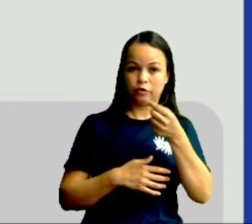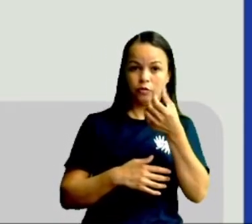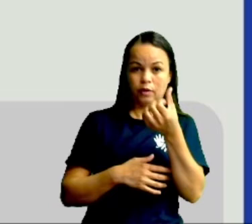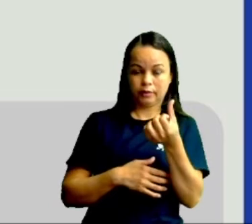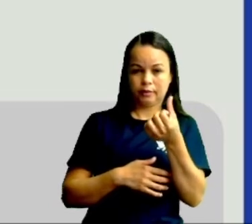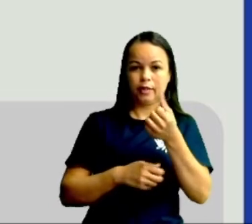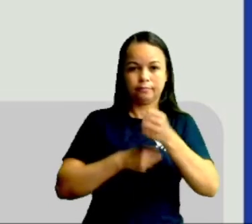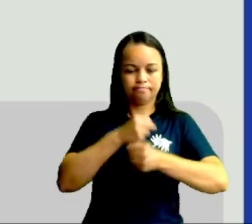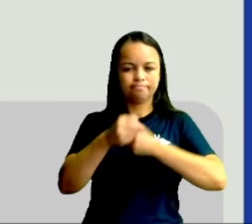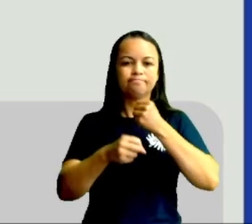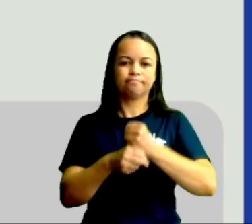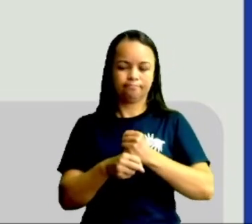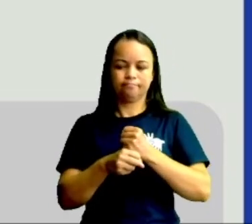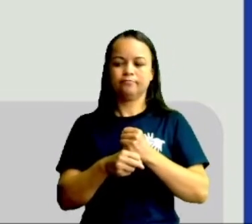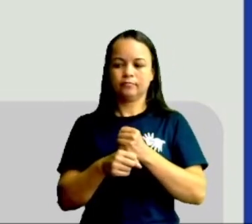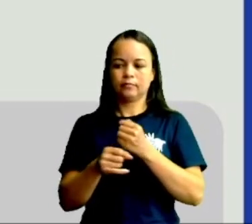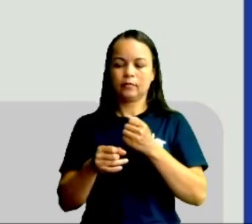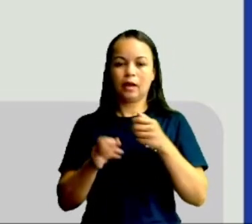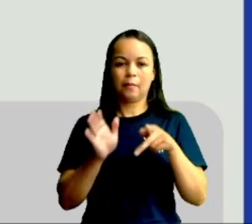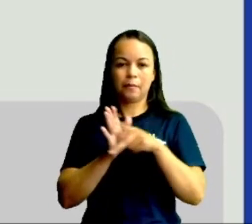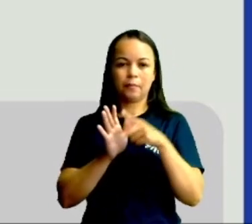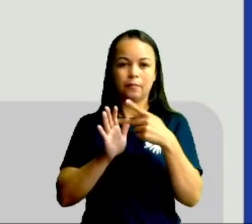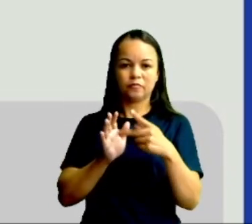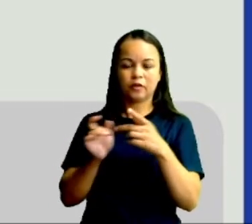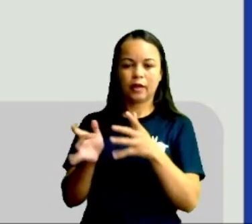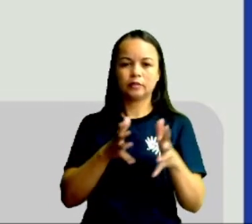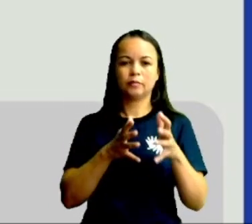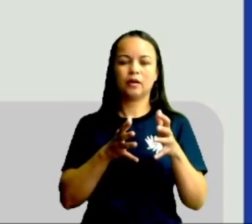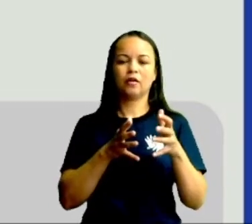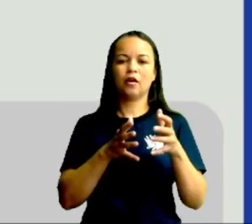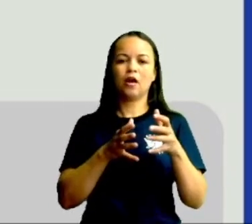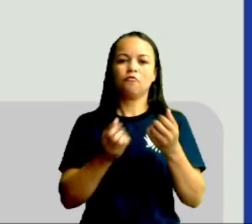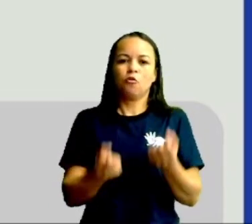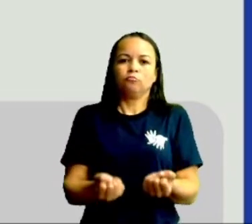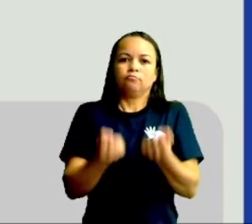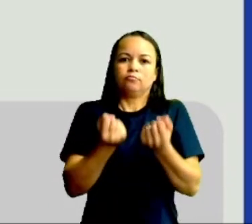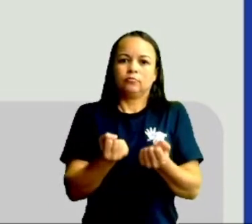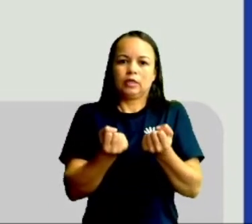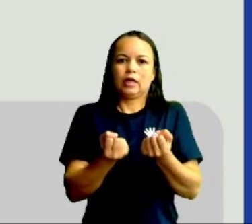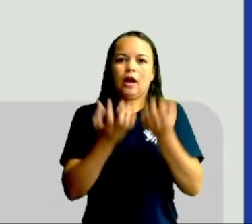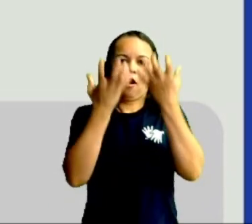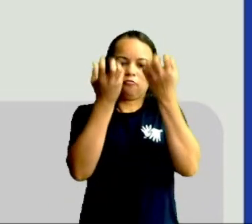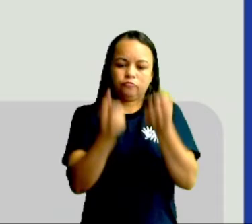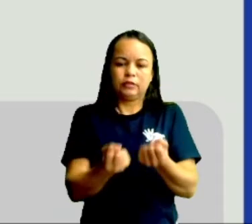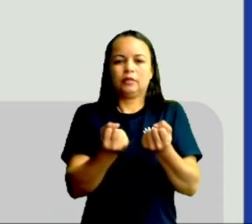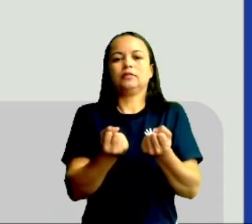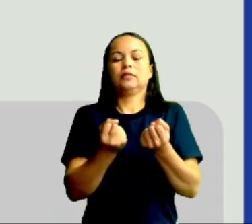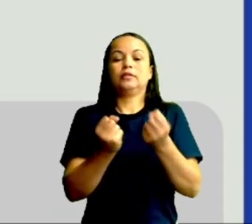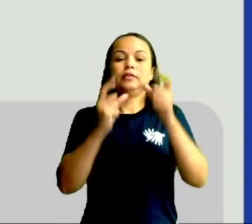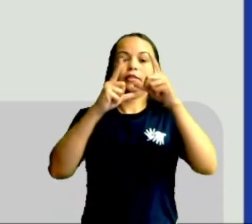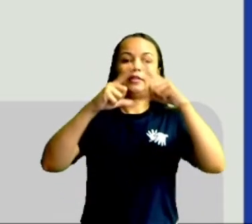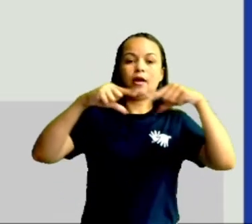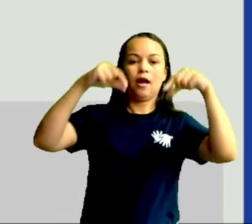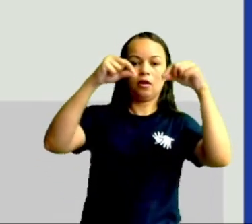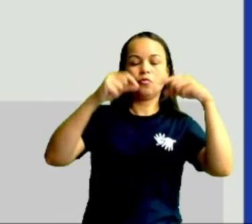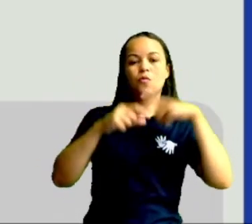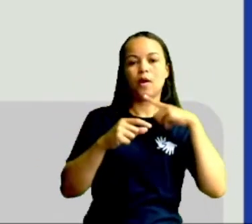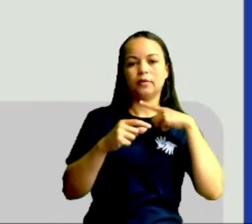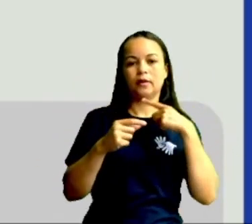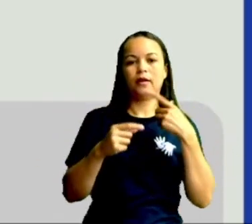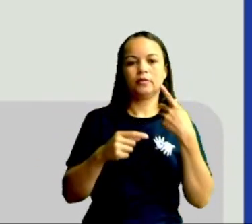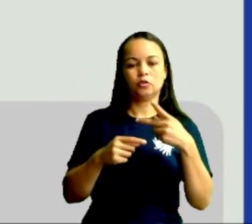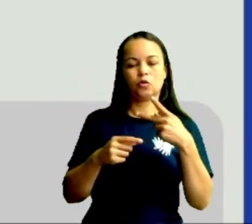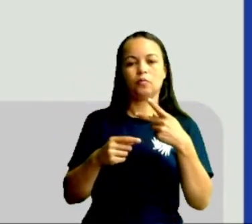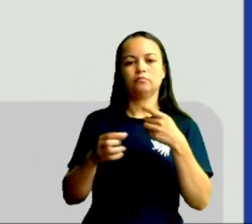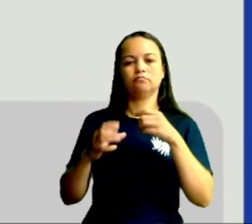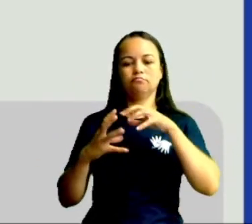18,6 anos. É provocado pela força gravitacional que a Lua exerce sobre a Terra, né?